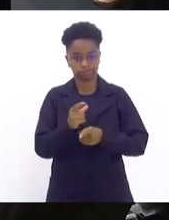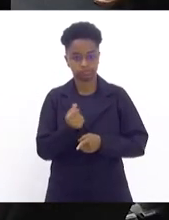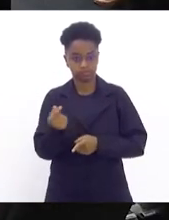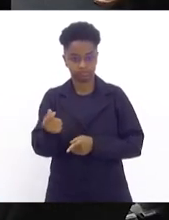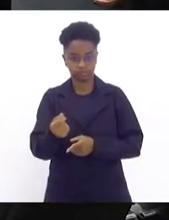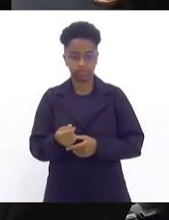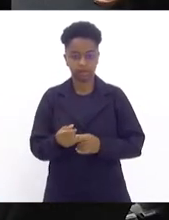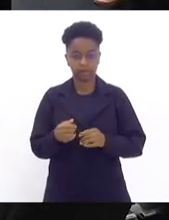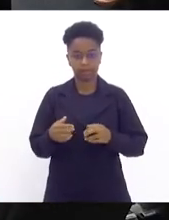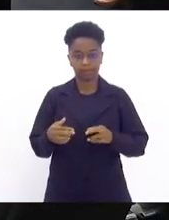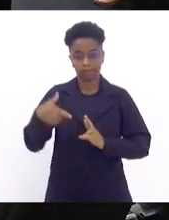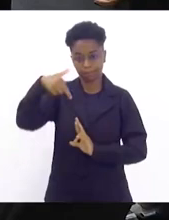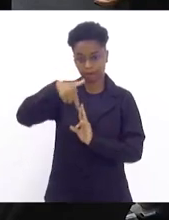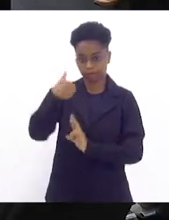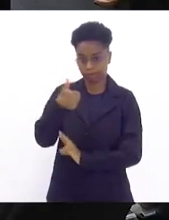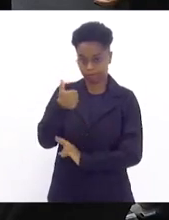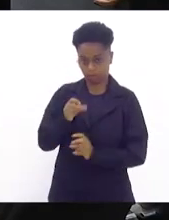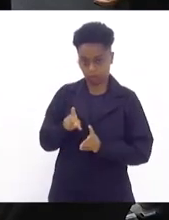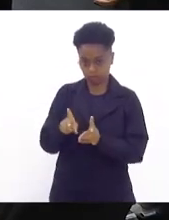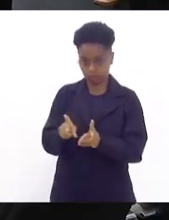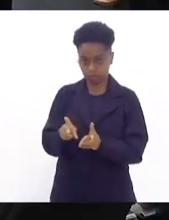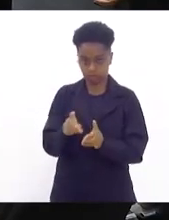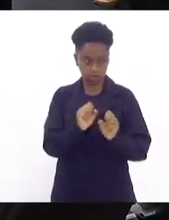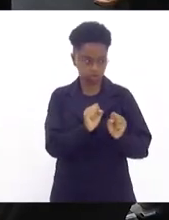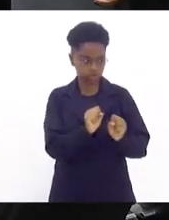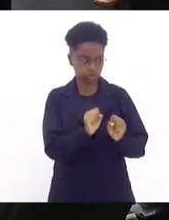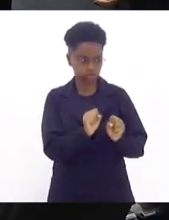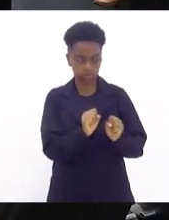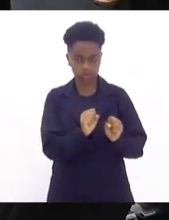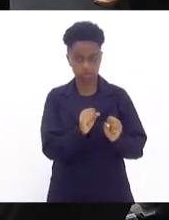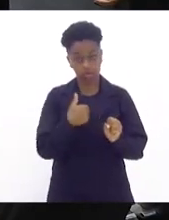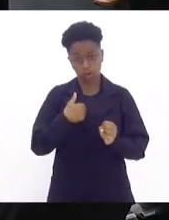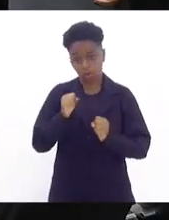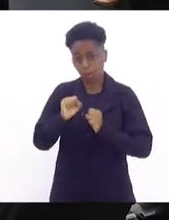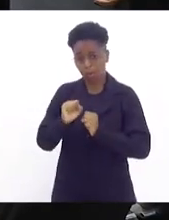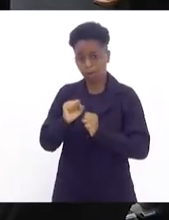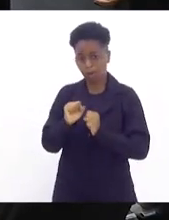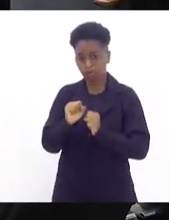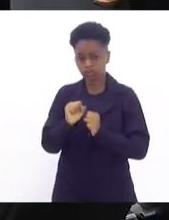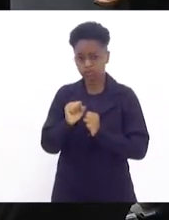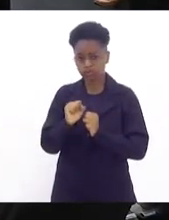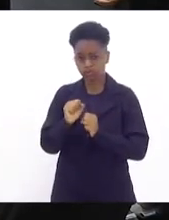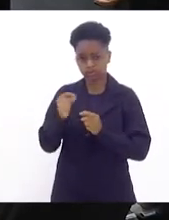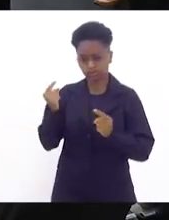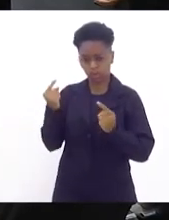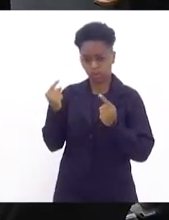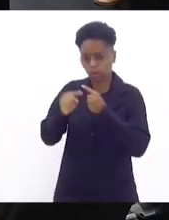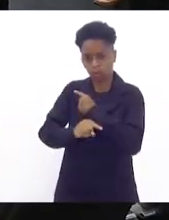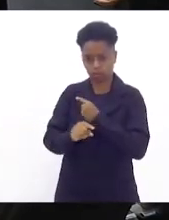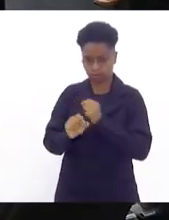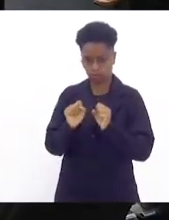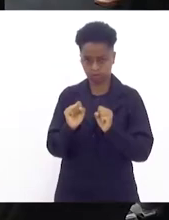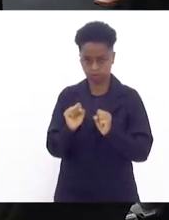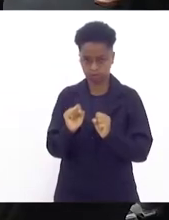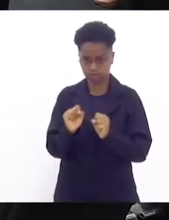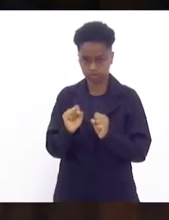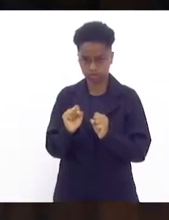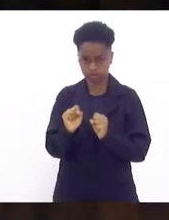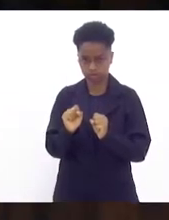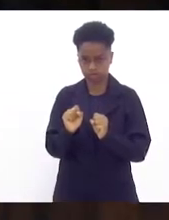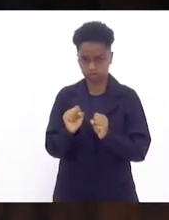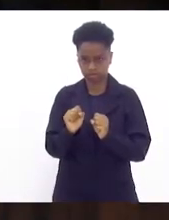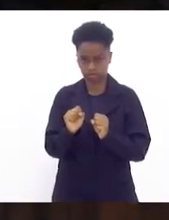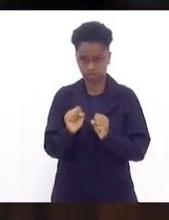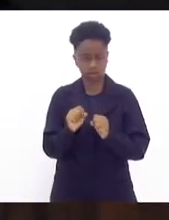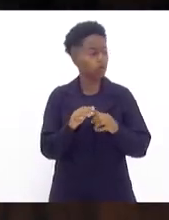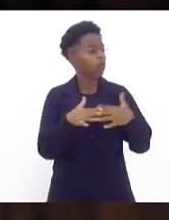Parágrafo 1º, continua? Pode ser? Presidente, eu posso fazer uma objeção? Porque... Não, deputado Paulo, qual é